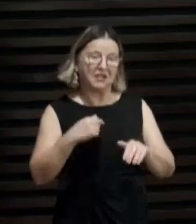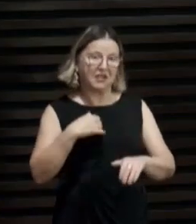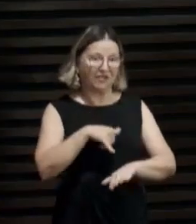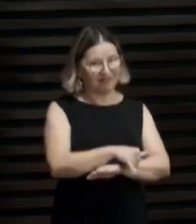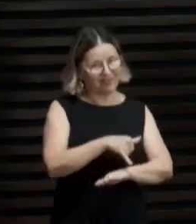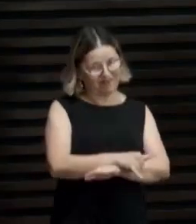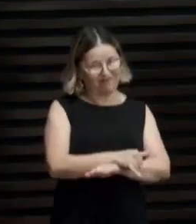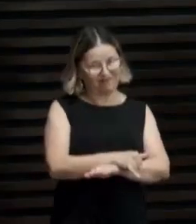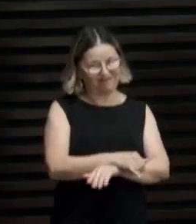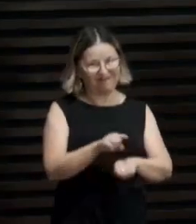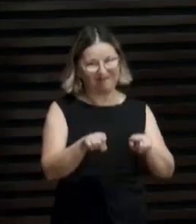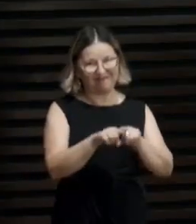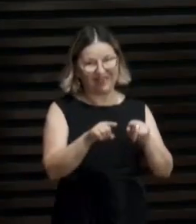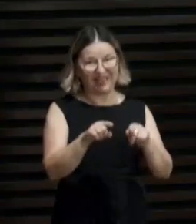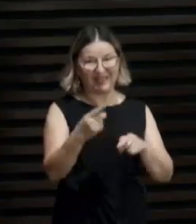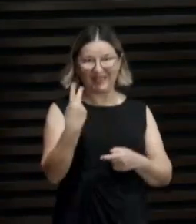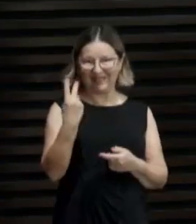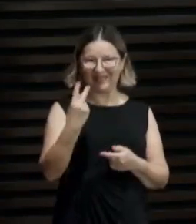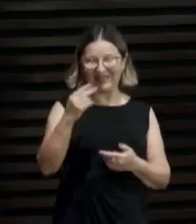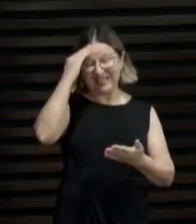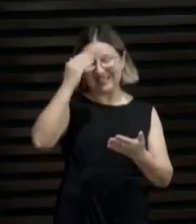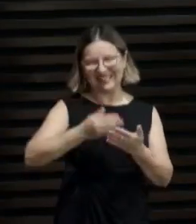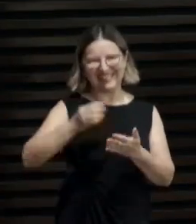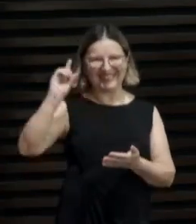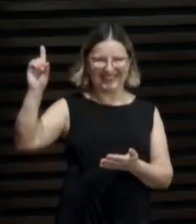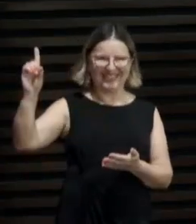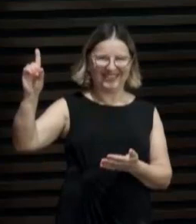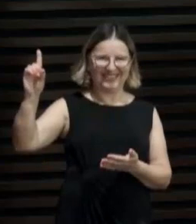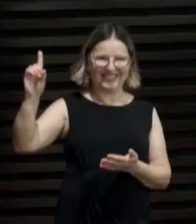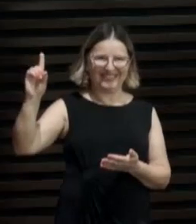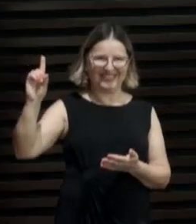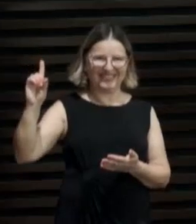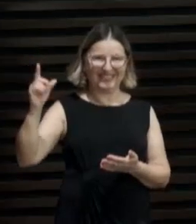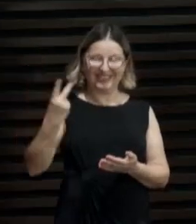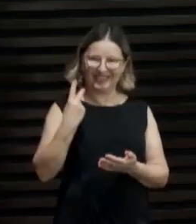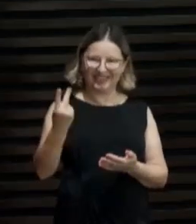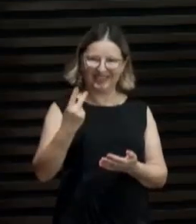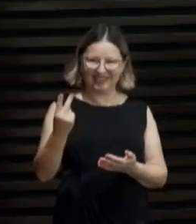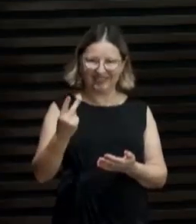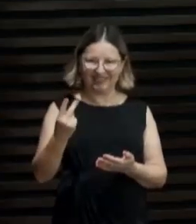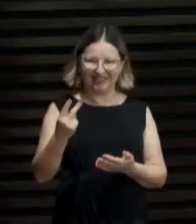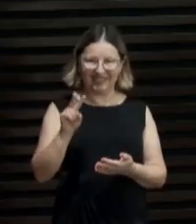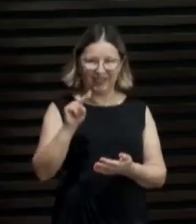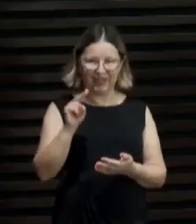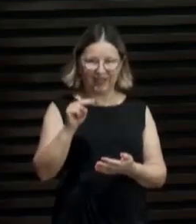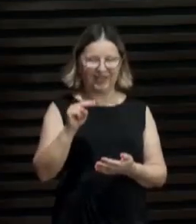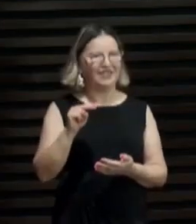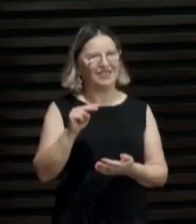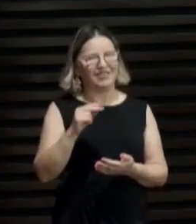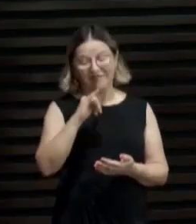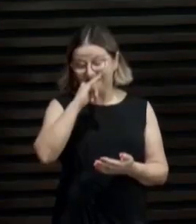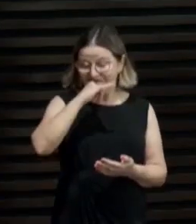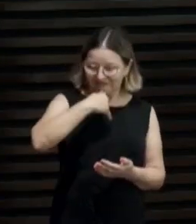nós dois, crendo em Deus, nós não vamos ficar frustrados, porque Deus